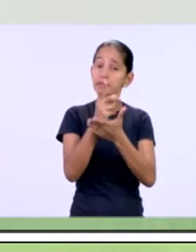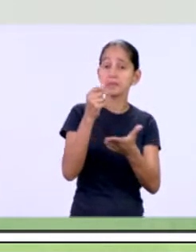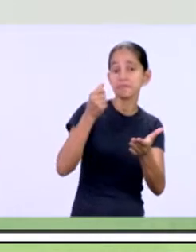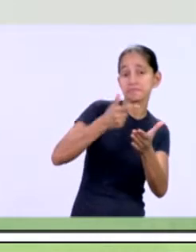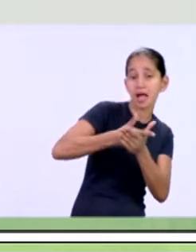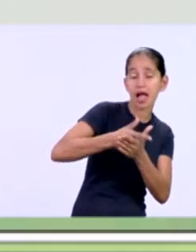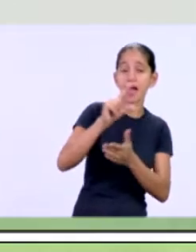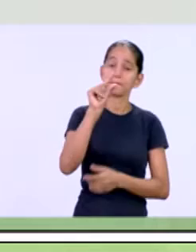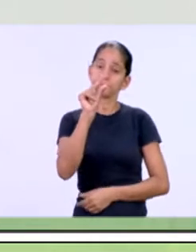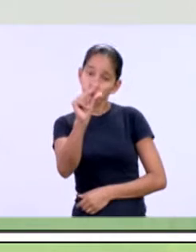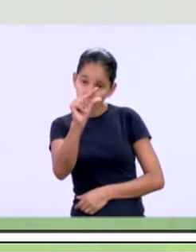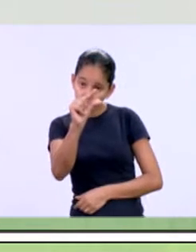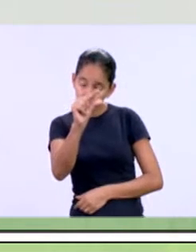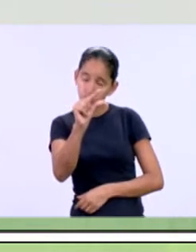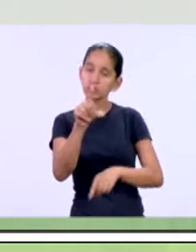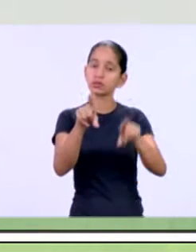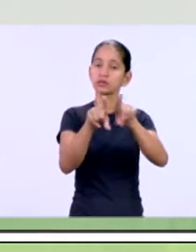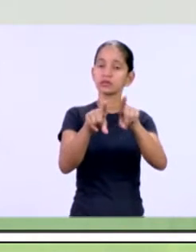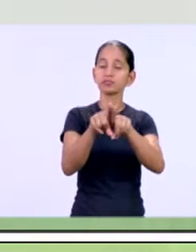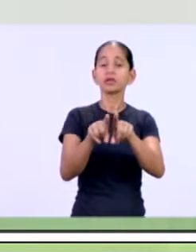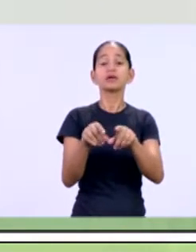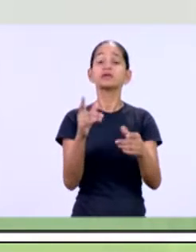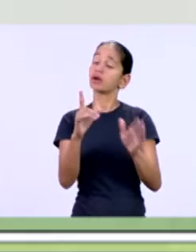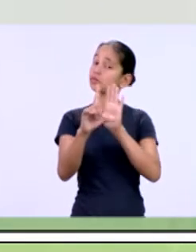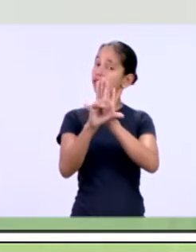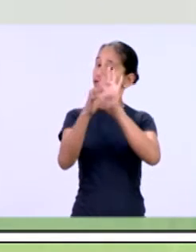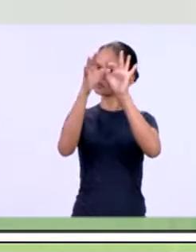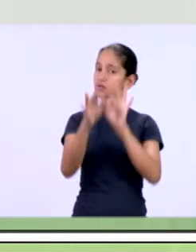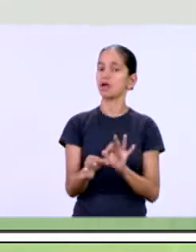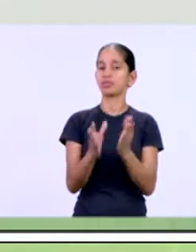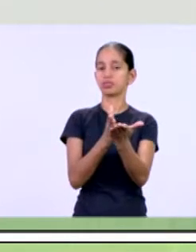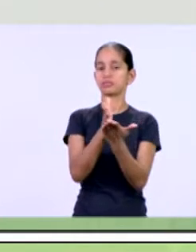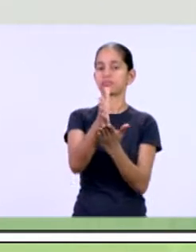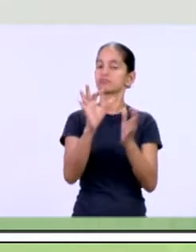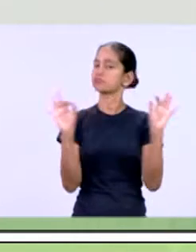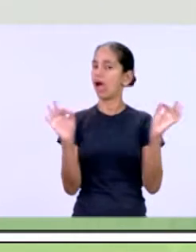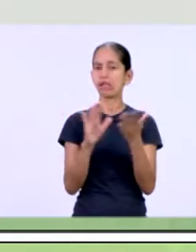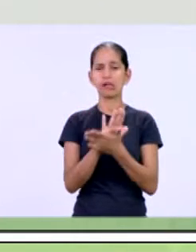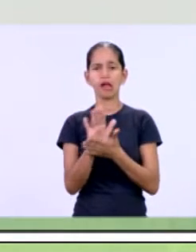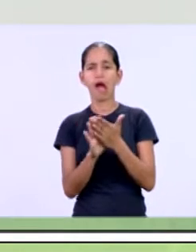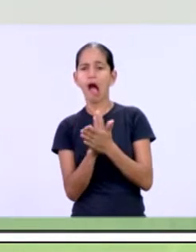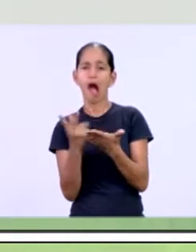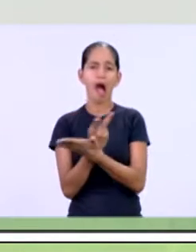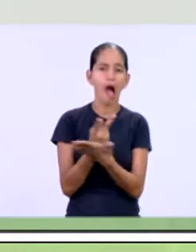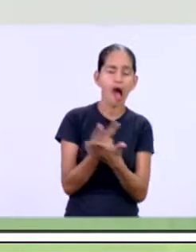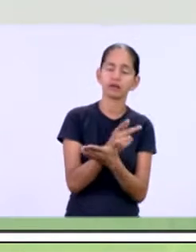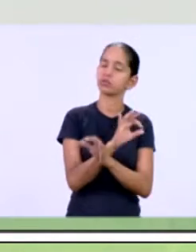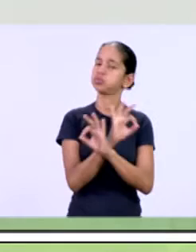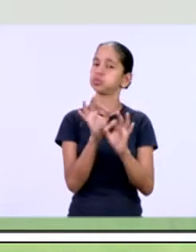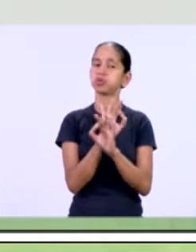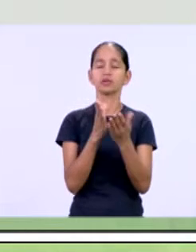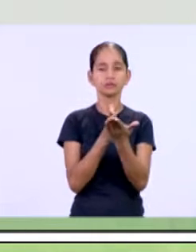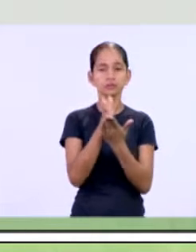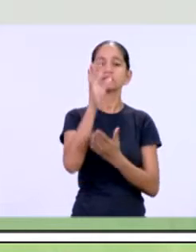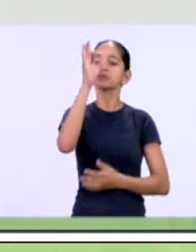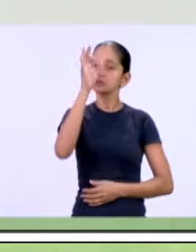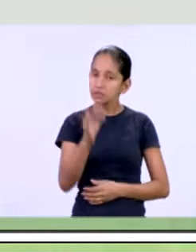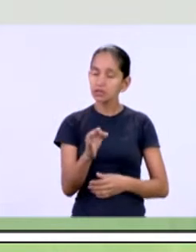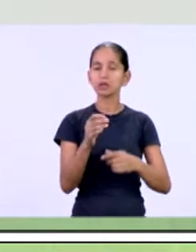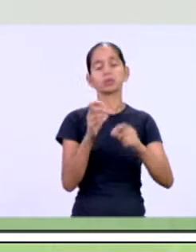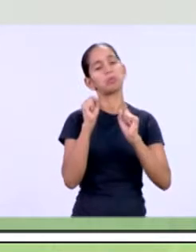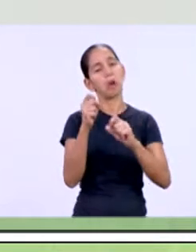no maior prazo e dentro da legalidade. São esses três quesitos. Eu tenho que pagar menos, ou no maior prazo, e